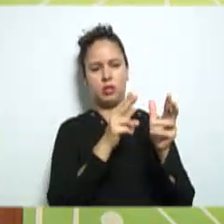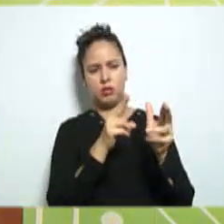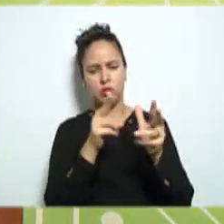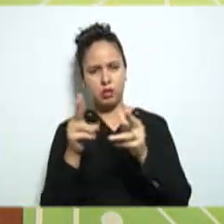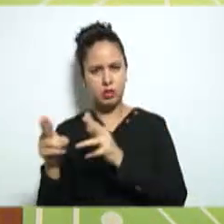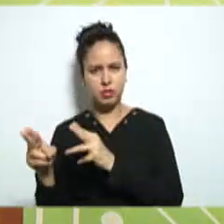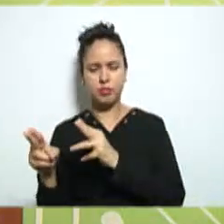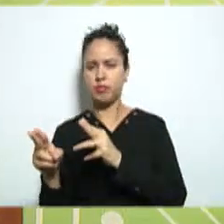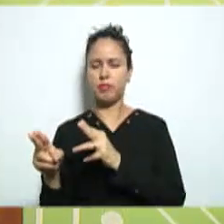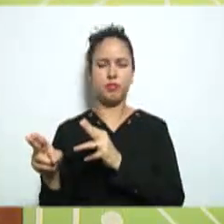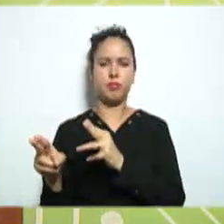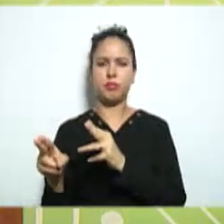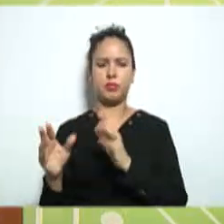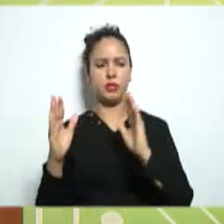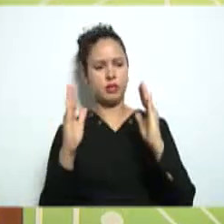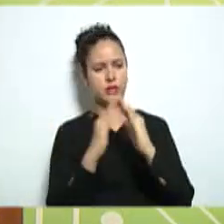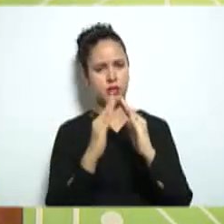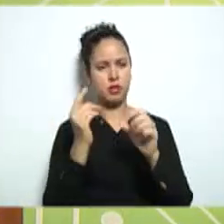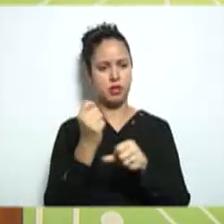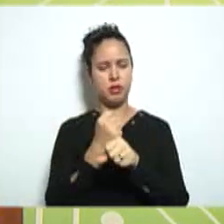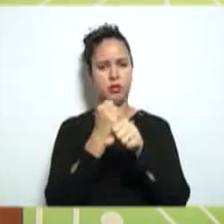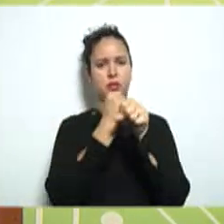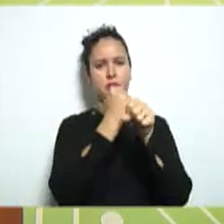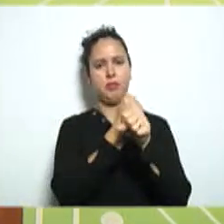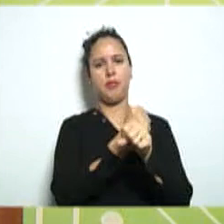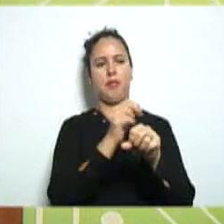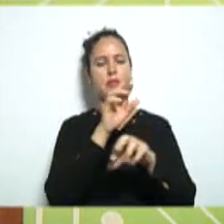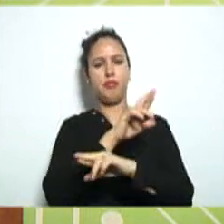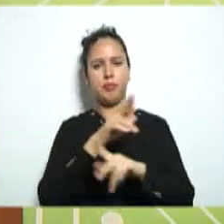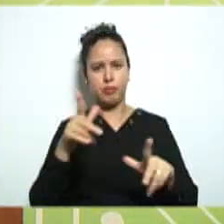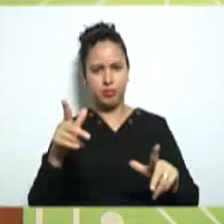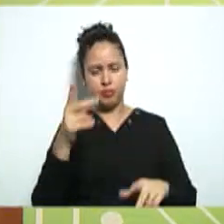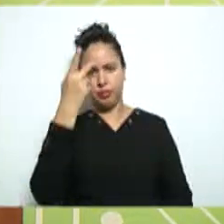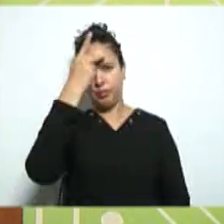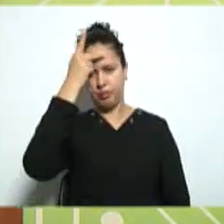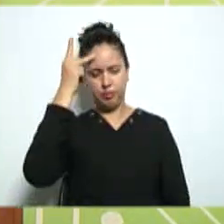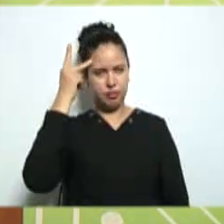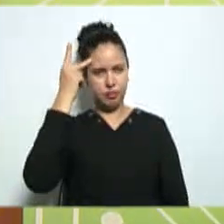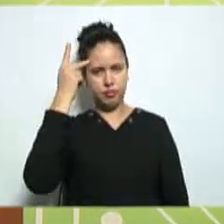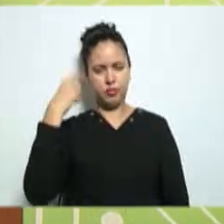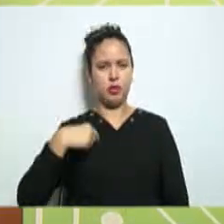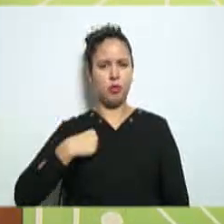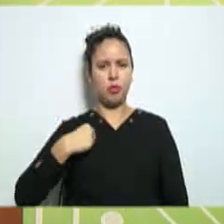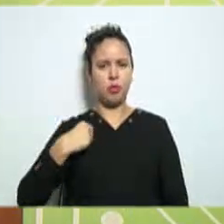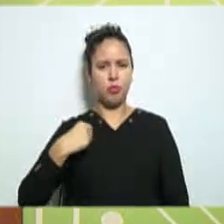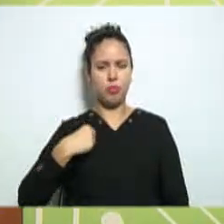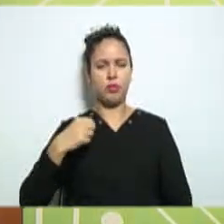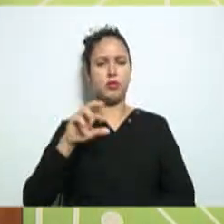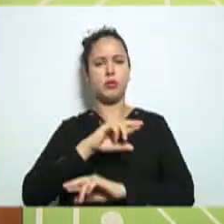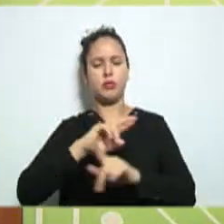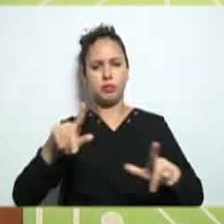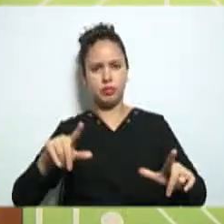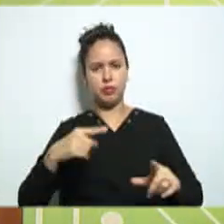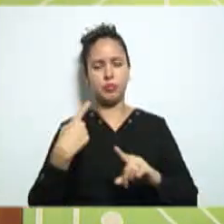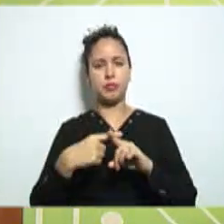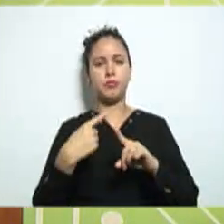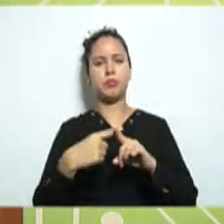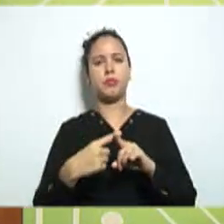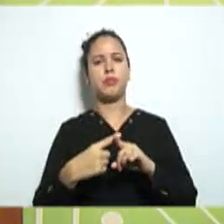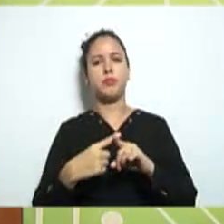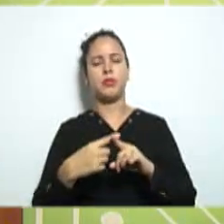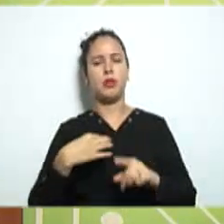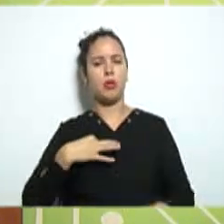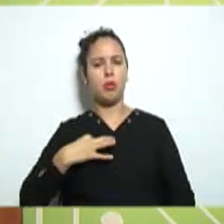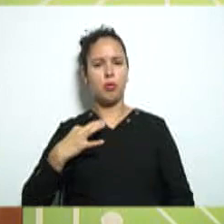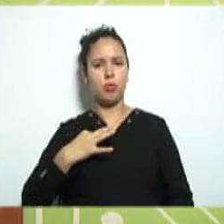não ocorre. As casas são construídas de formas diferentes e as pessoas se vestem de formas diferentes, porque o